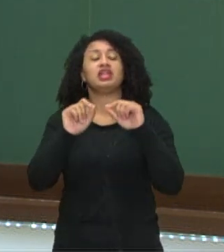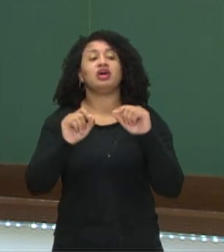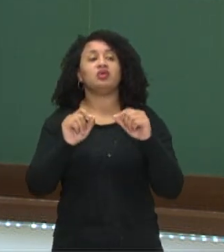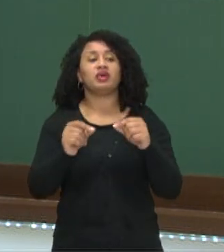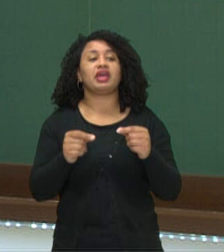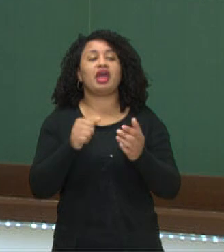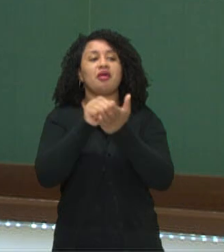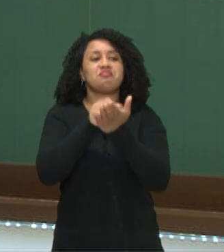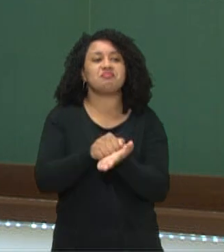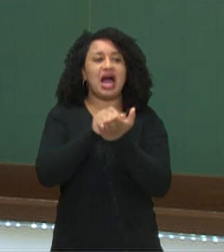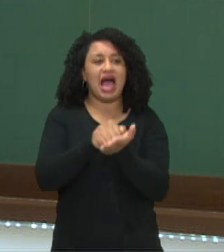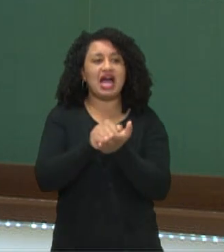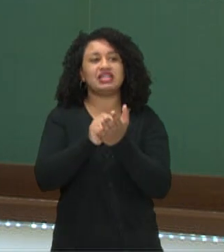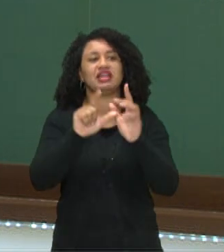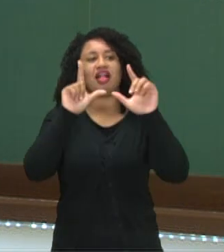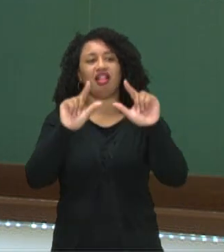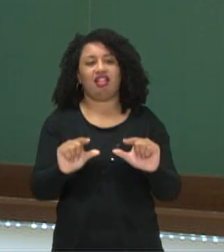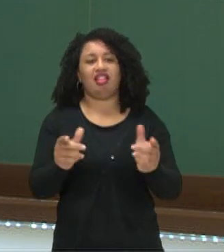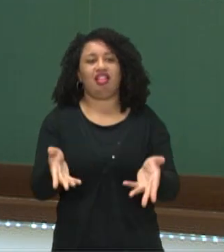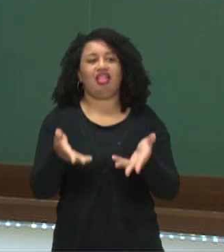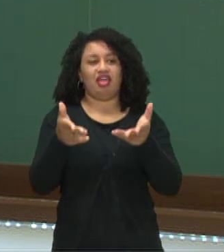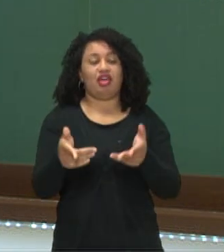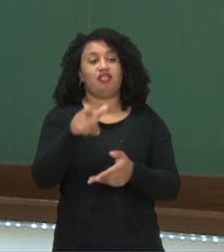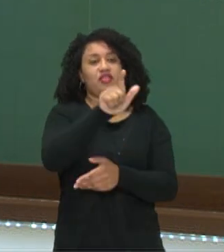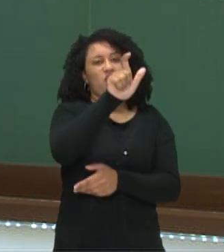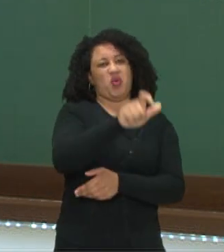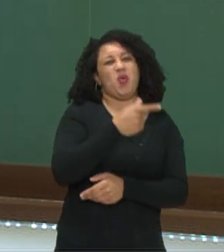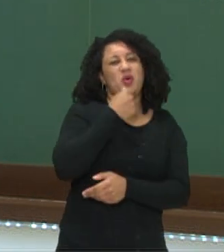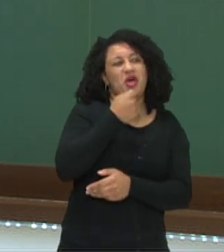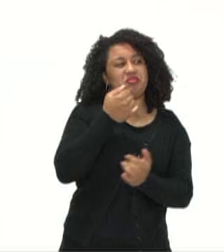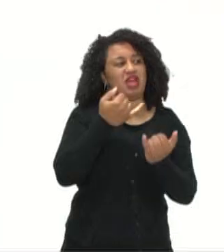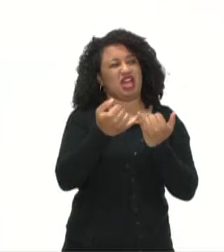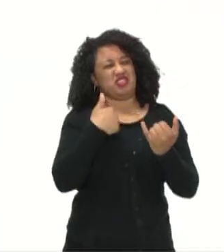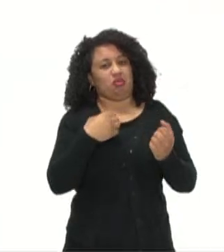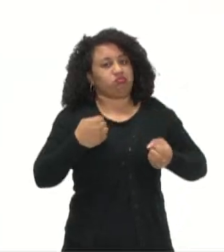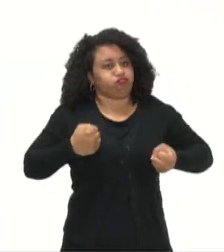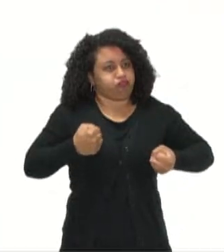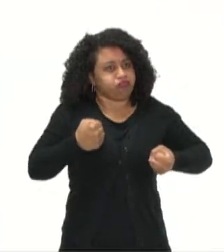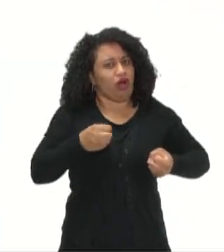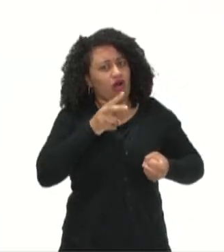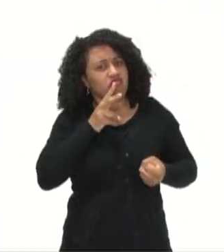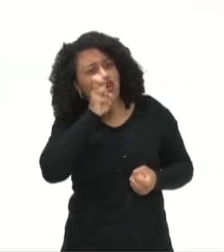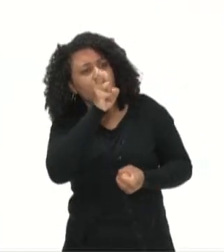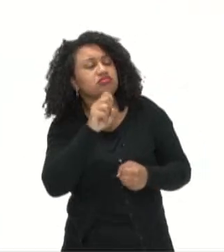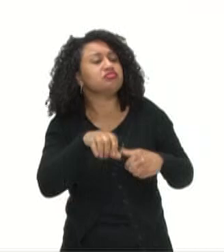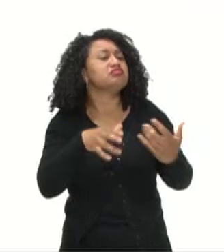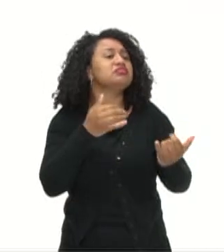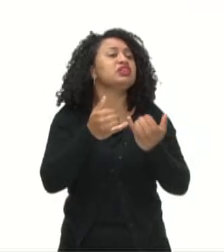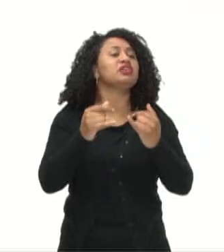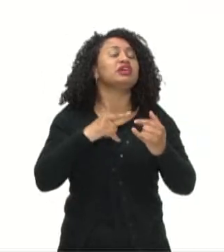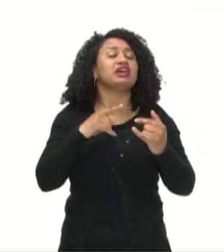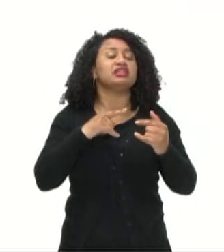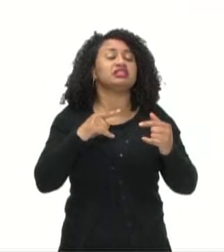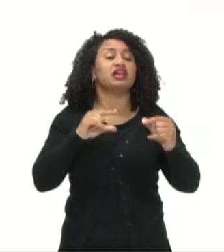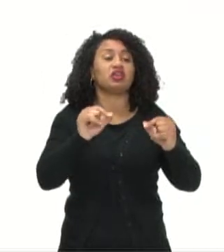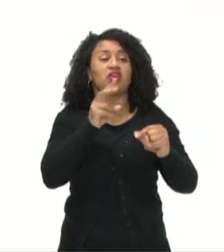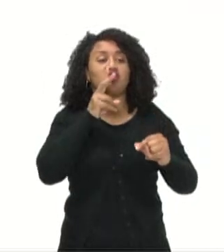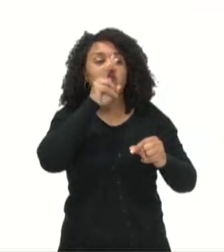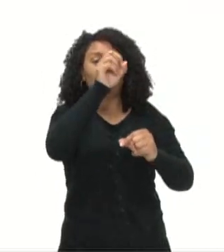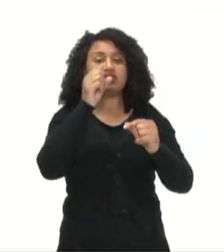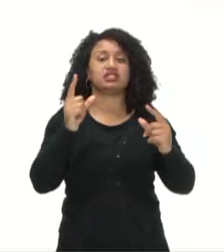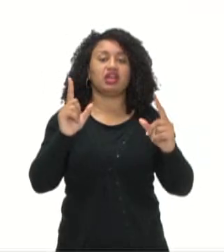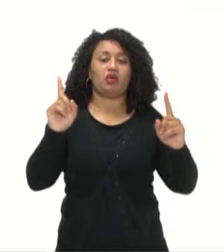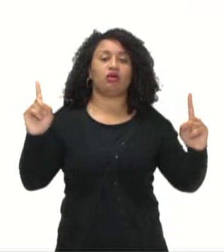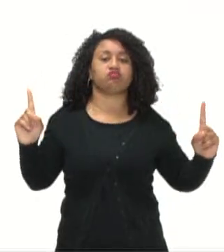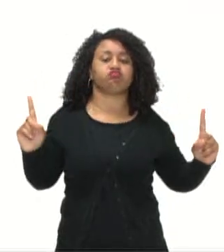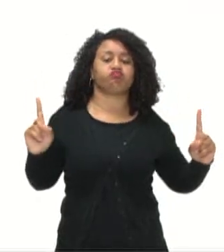nosso companheiro aqui da esquerda, ele acho que é meio brutamonte, certo? E o que aconteceu? Eles têm a mesma força, porque